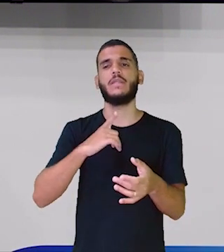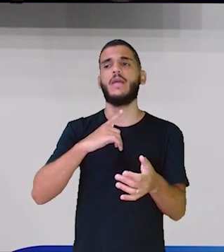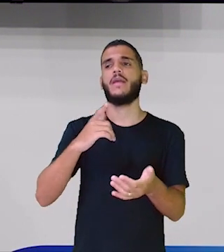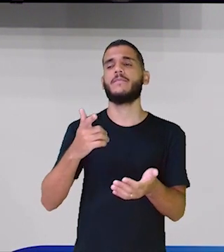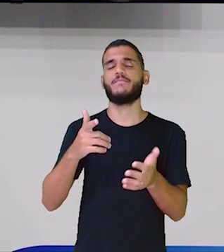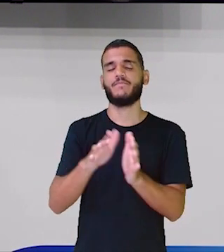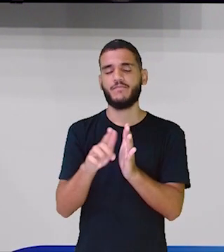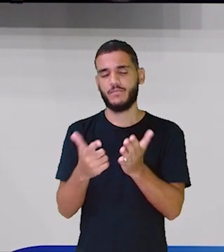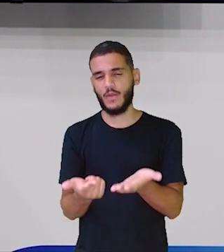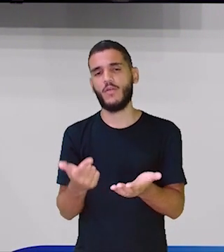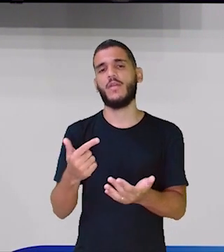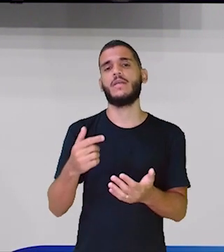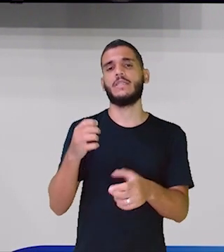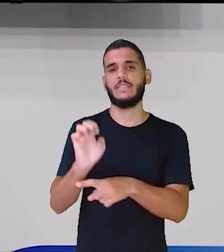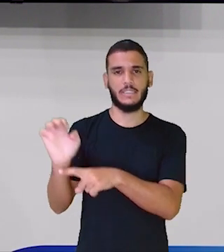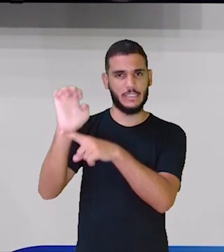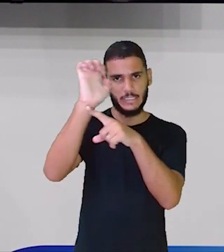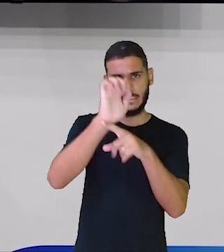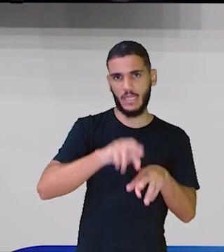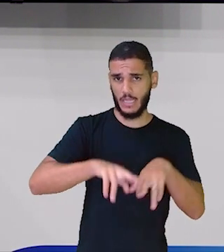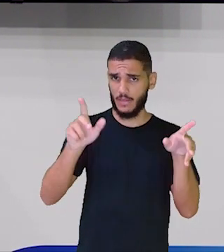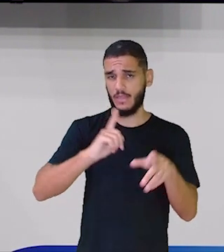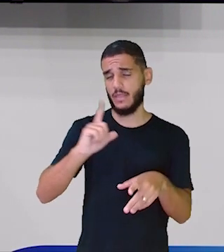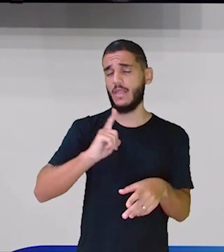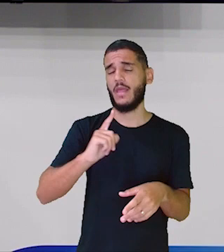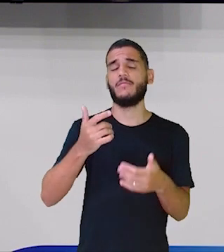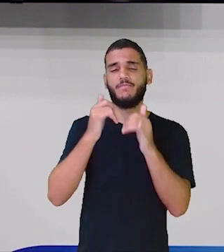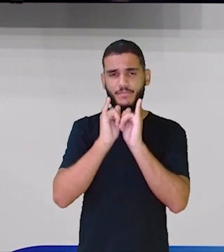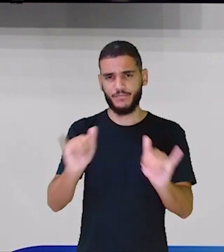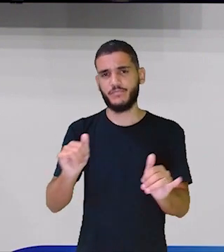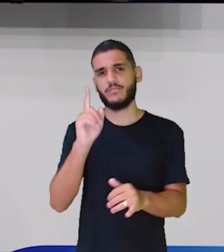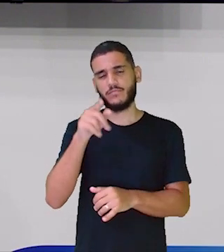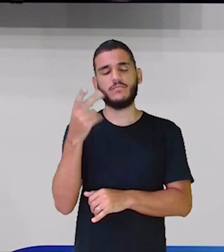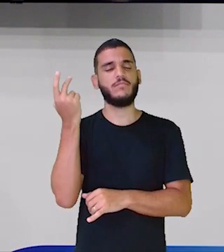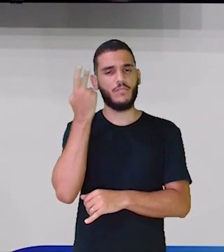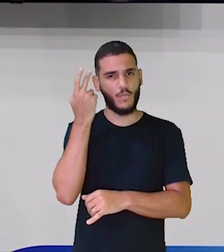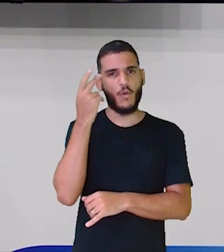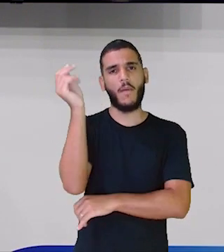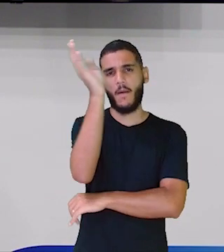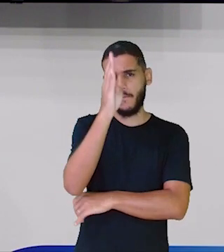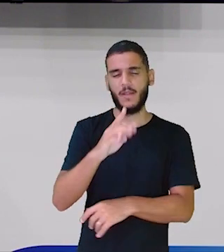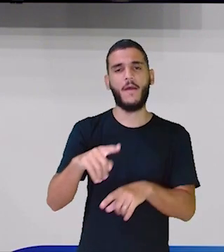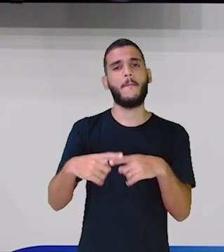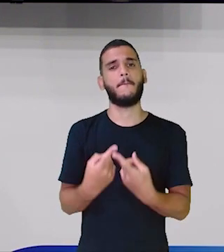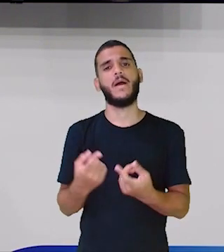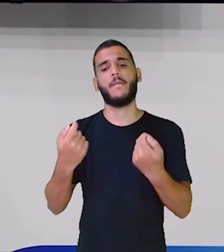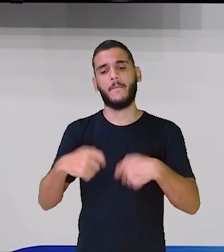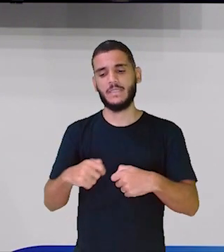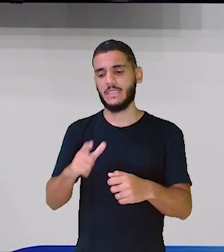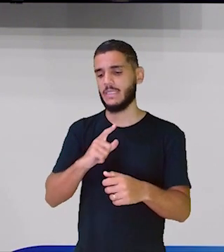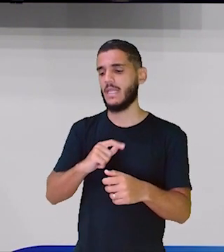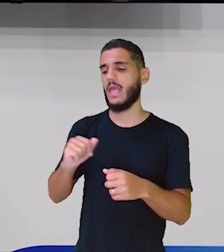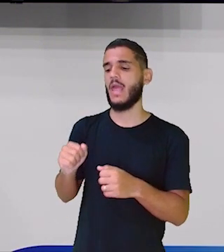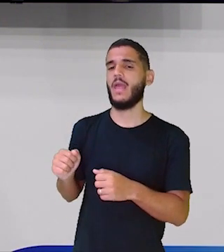do estado, de estados diferentes, você percebe, algumas notícias são comuns a nível nacional, outras são a nível ali